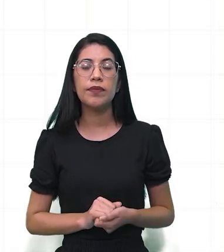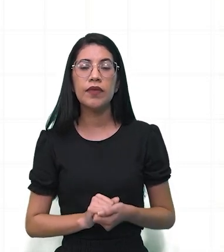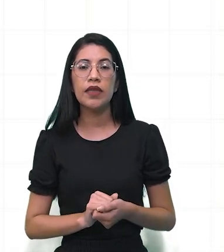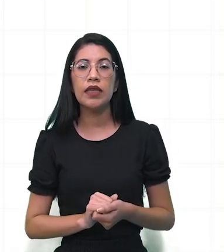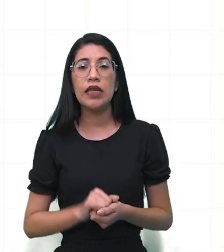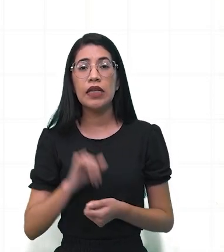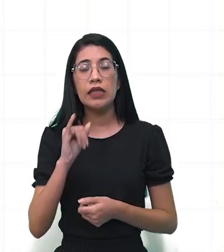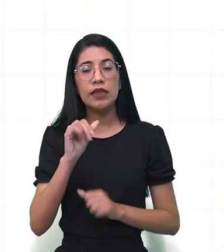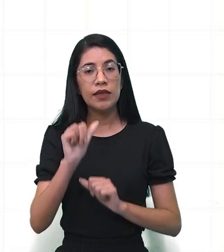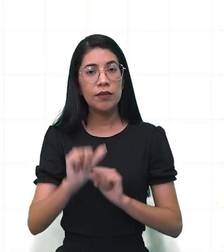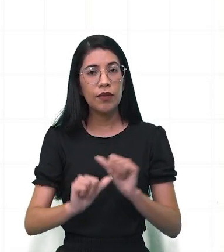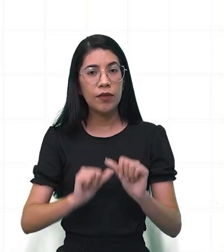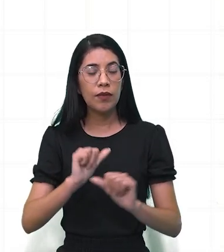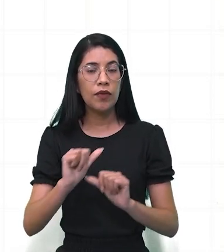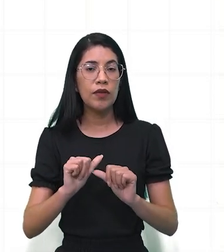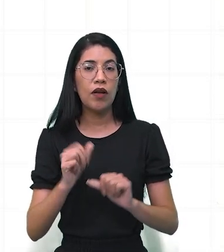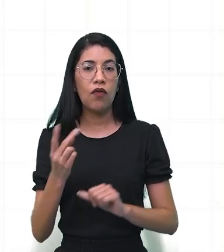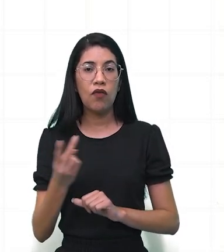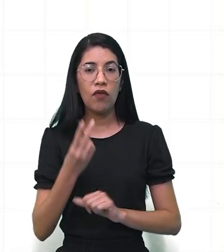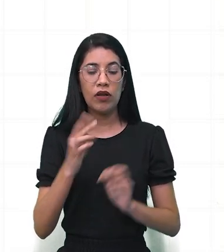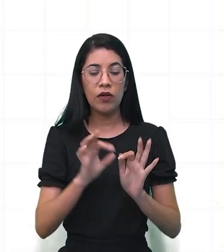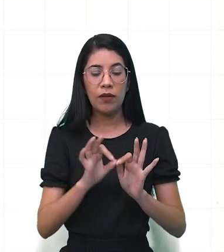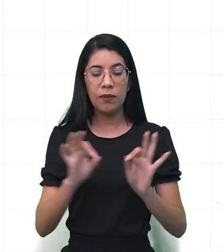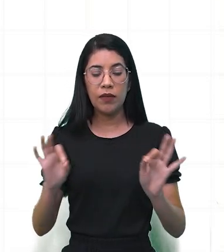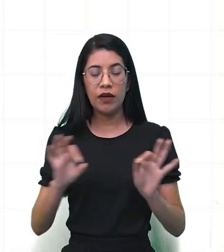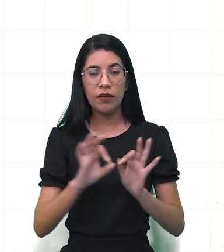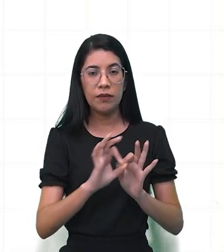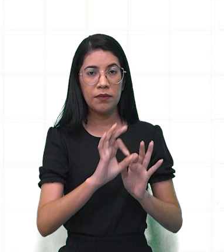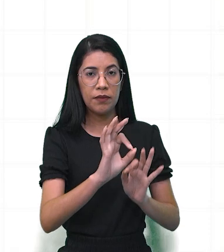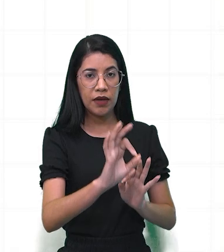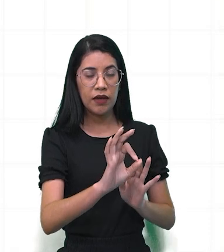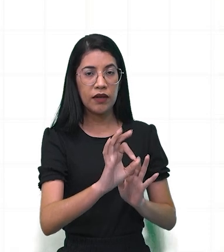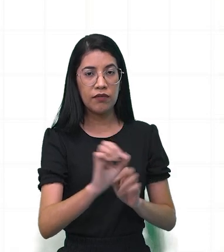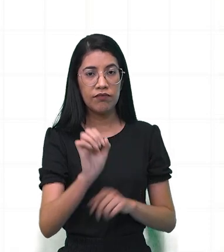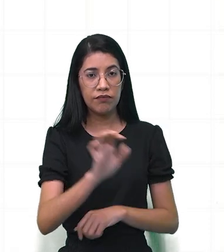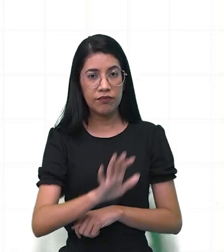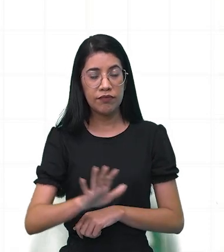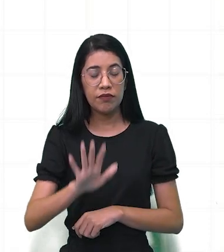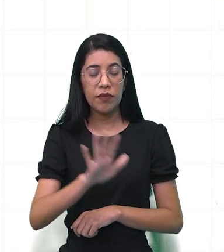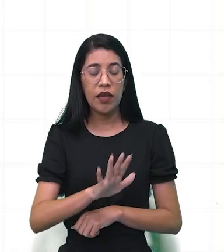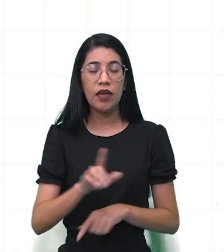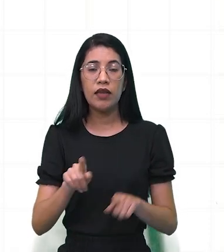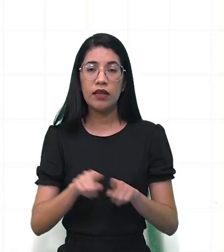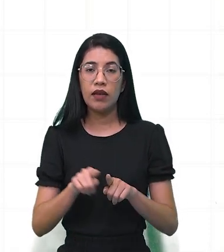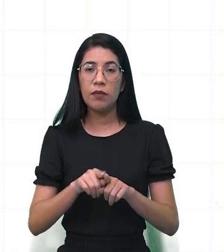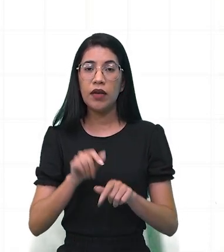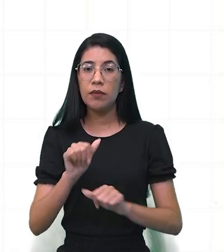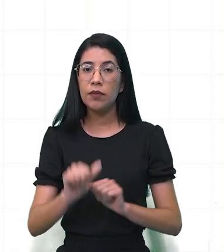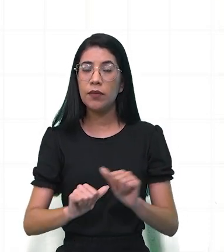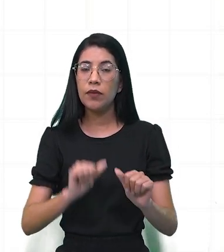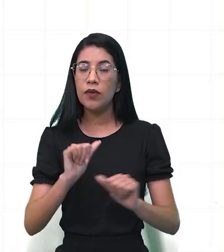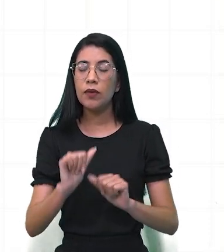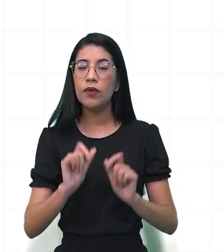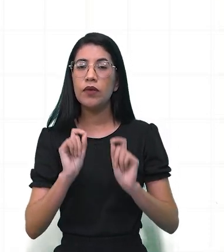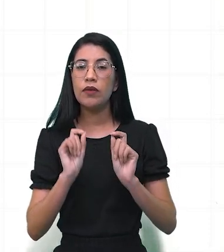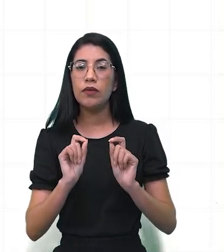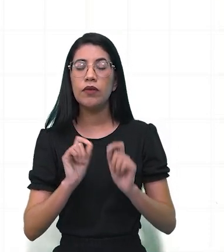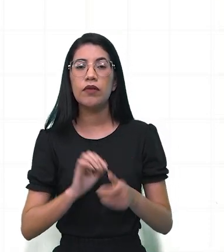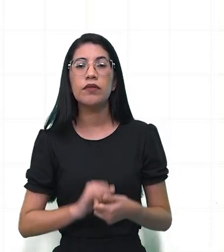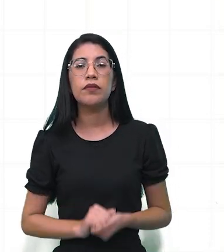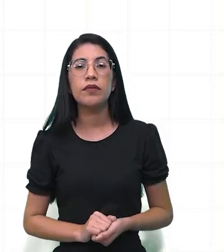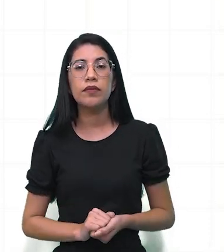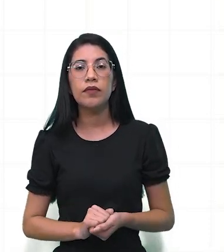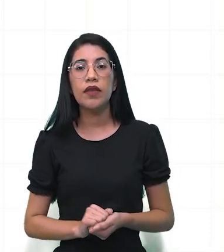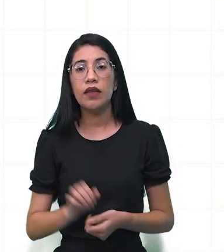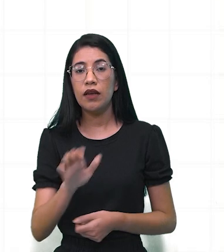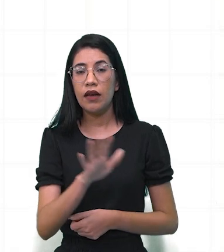gente altera as dimensões da figura, a gente também altera a